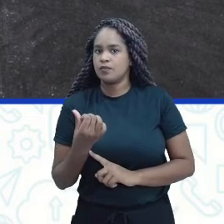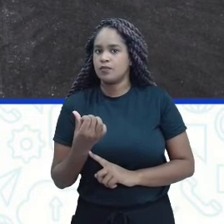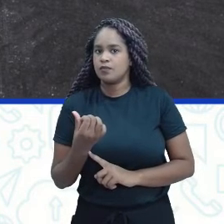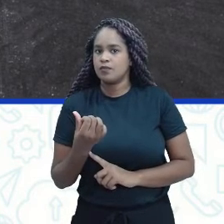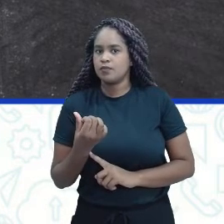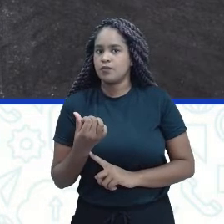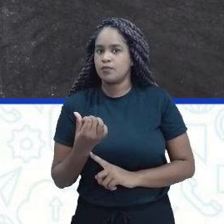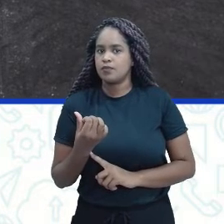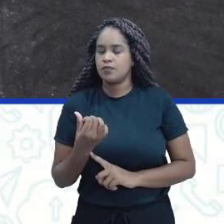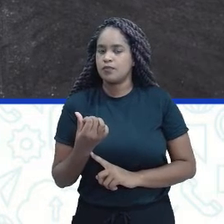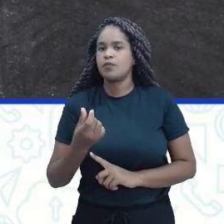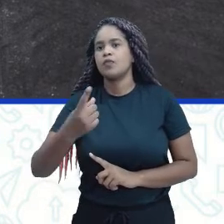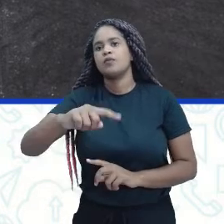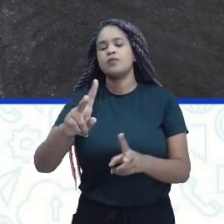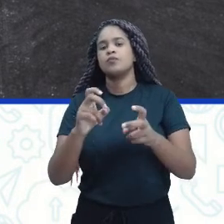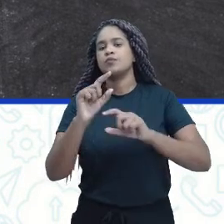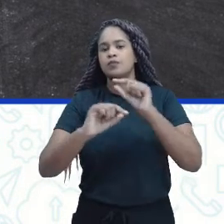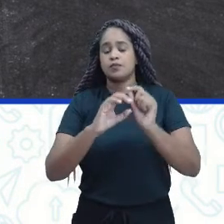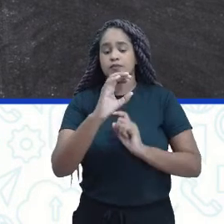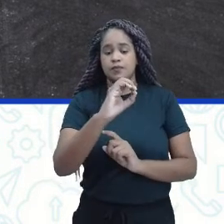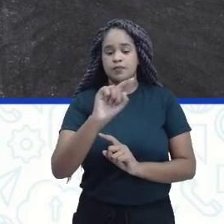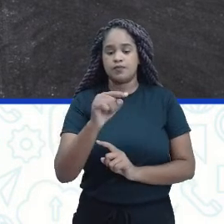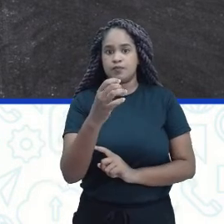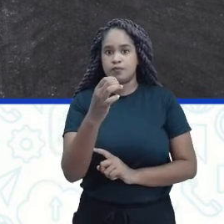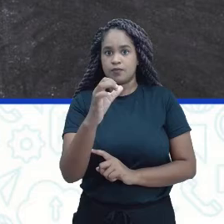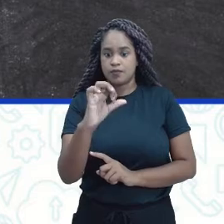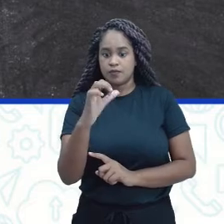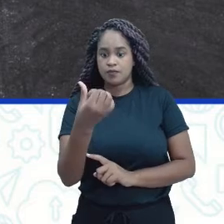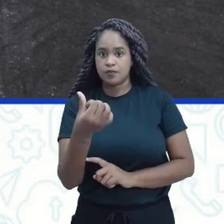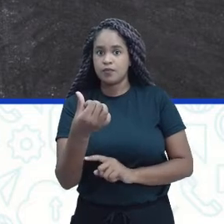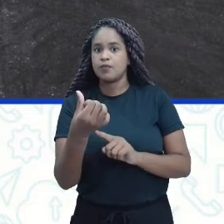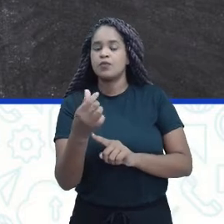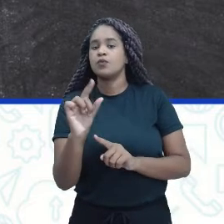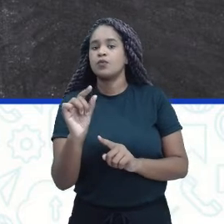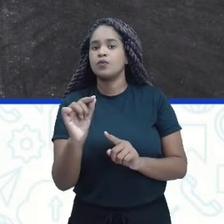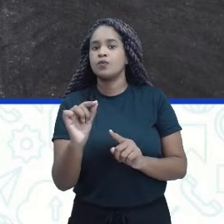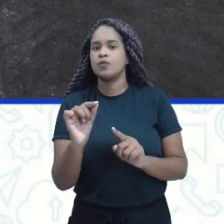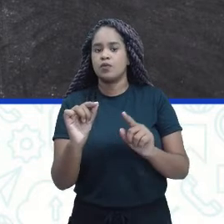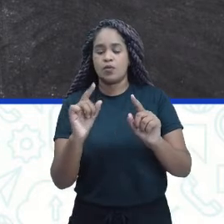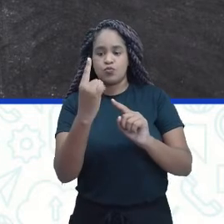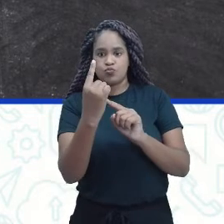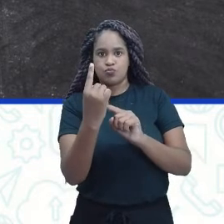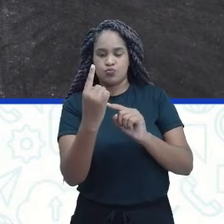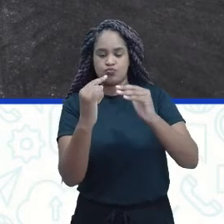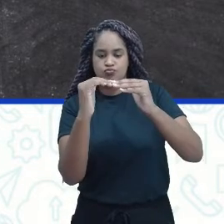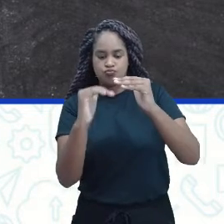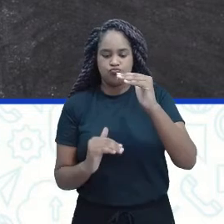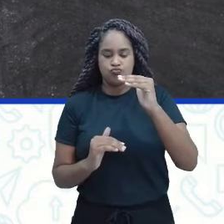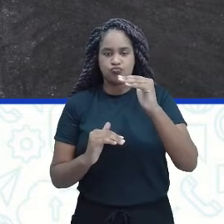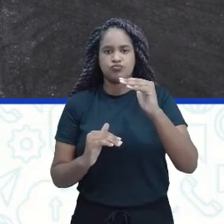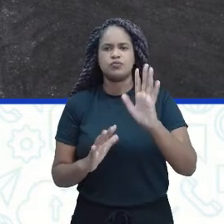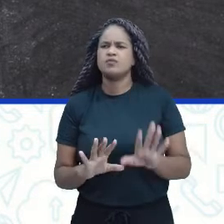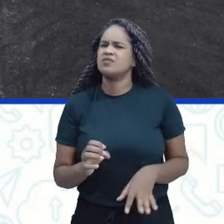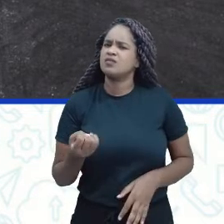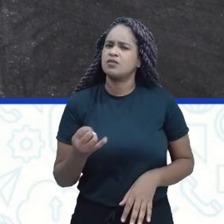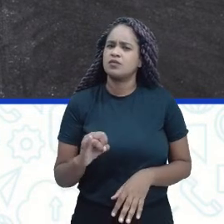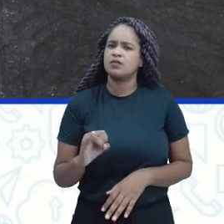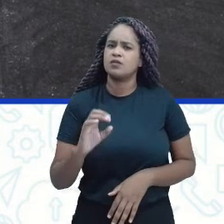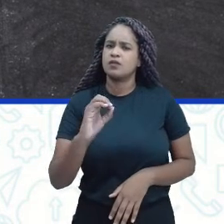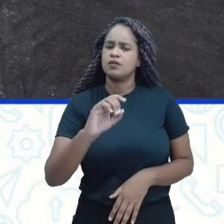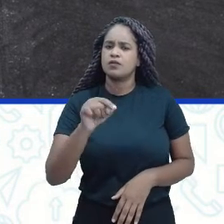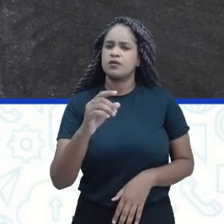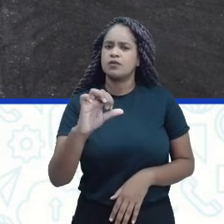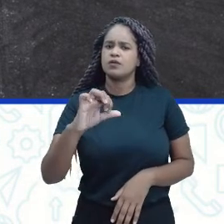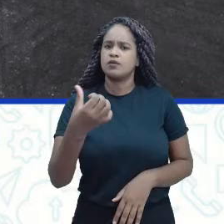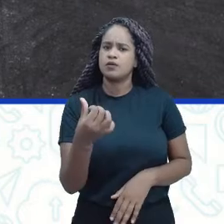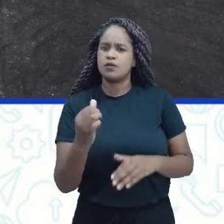0,96. E pode notar que 0,96 é um valor menor que 1, certo? Então, se